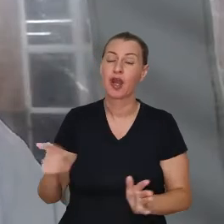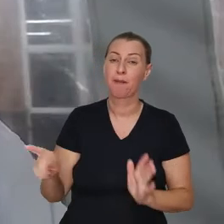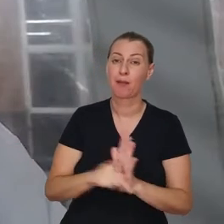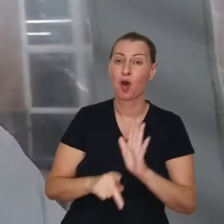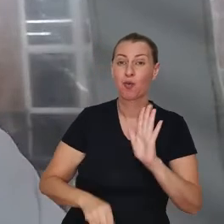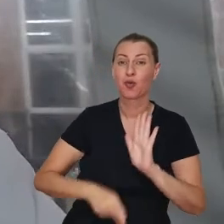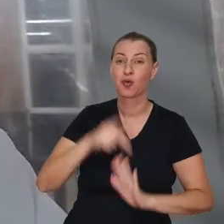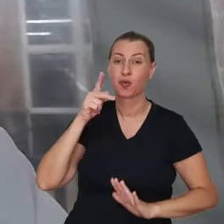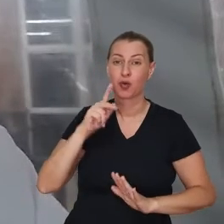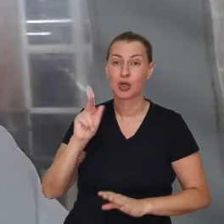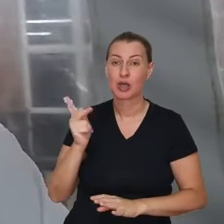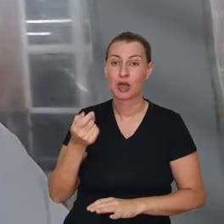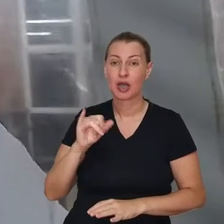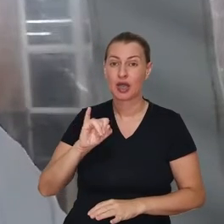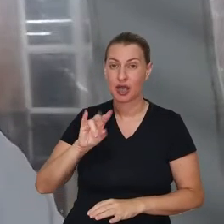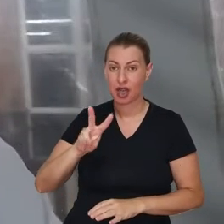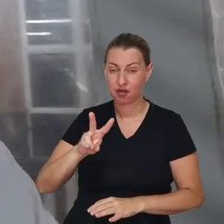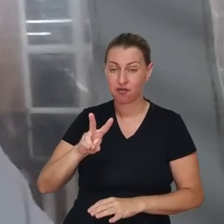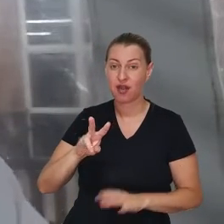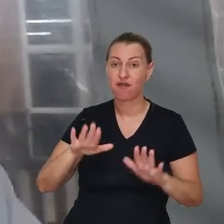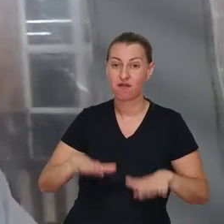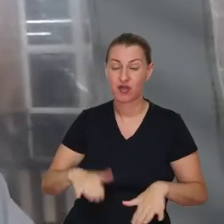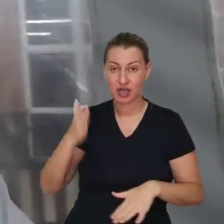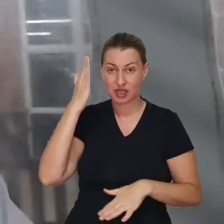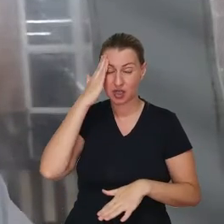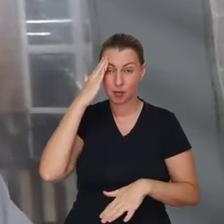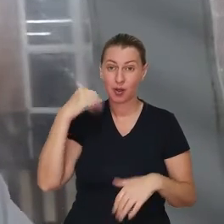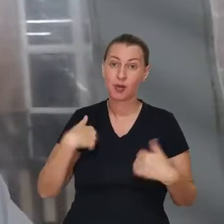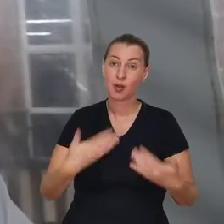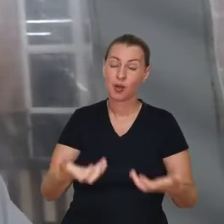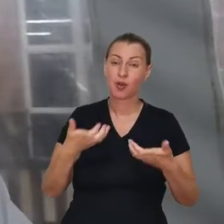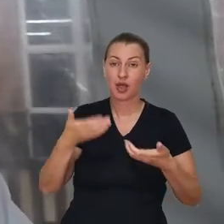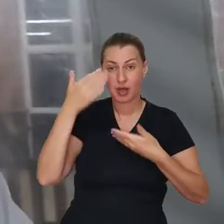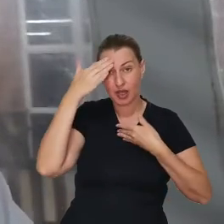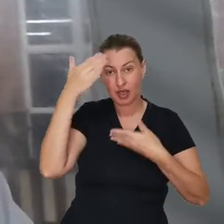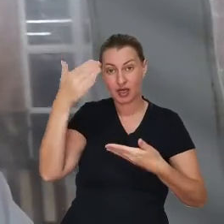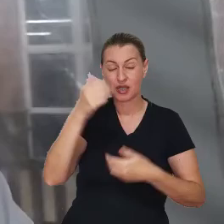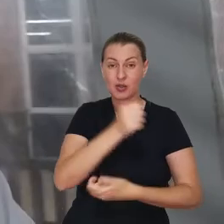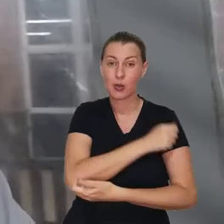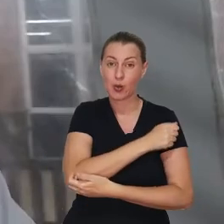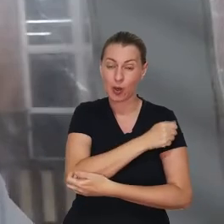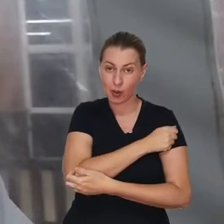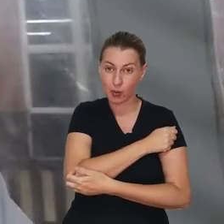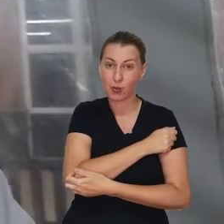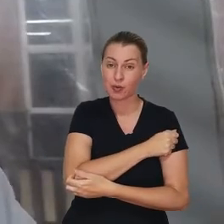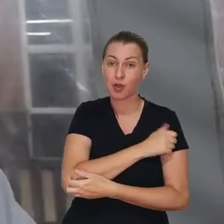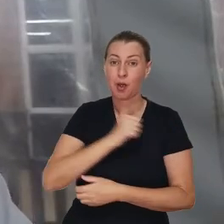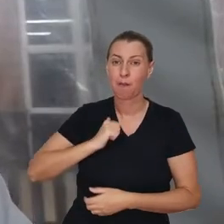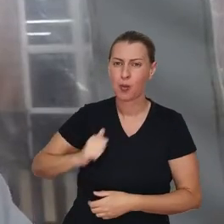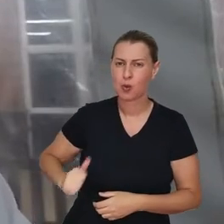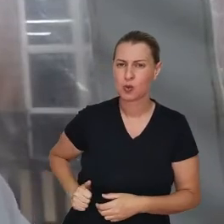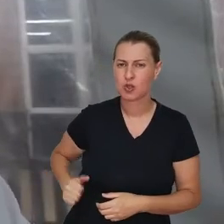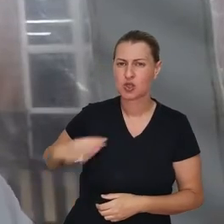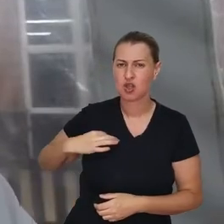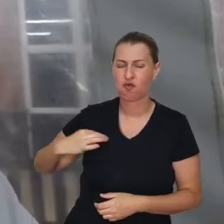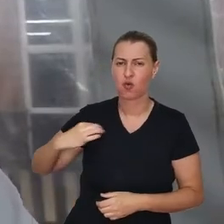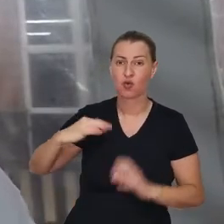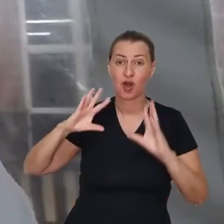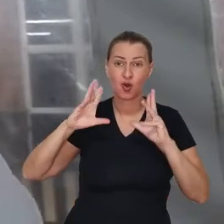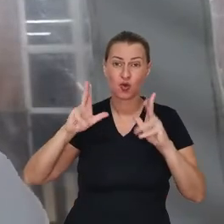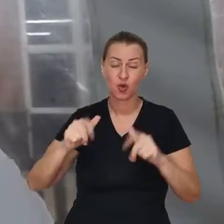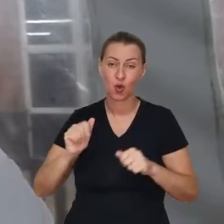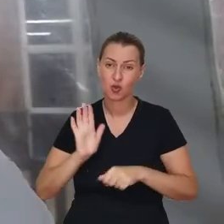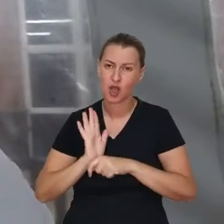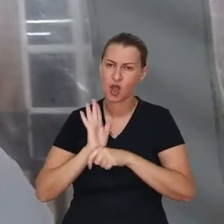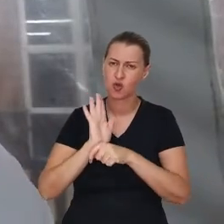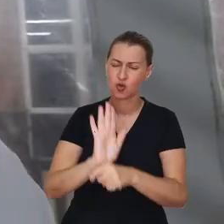projeto HIV Fique Sabendo. Então, queria agradecer aos meus alunos em si, meus bolsistas, voluntários, todo mundo que ajudou